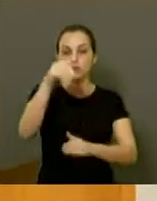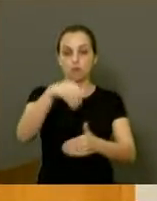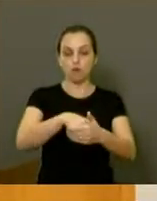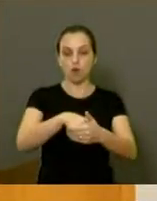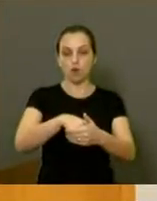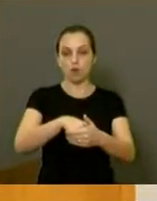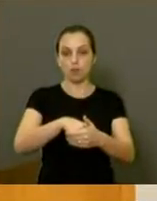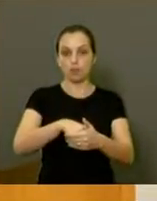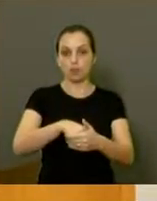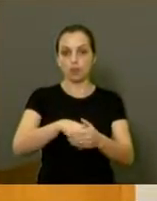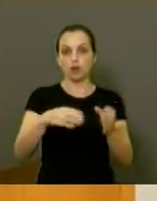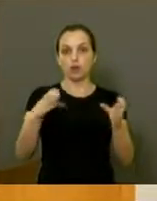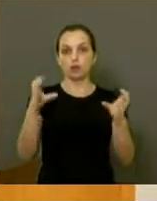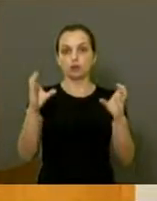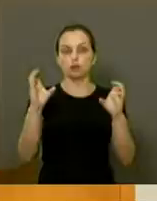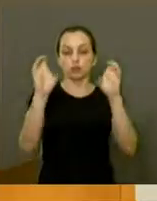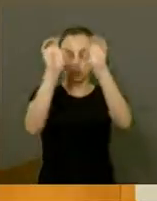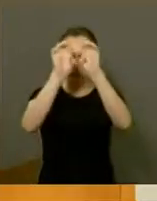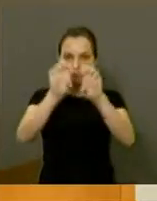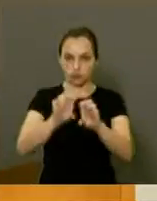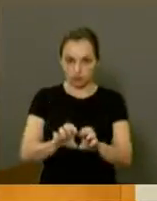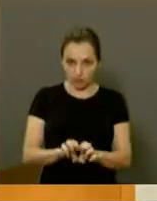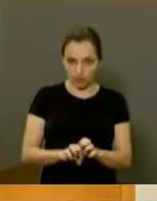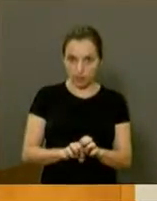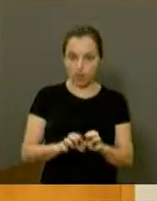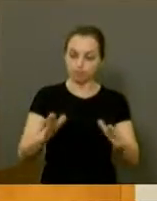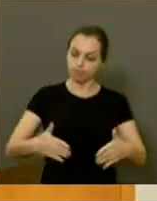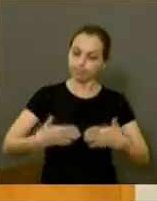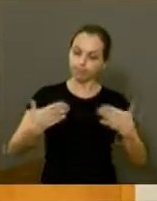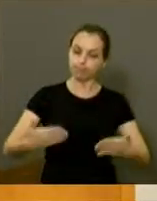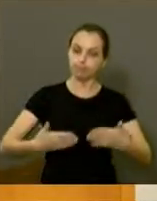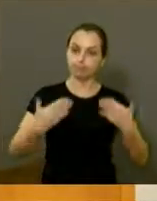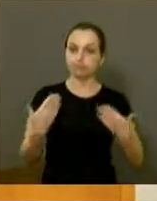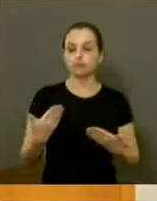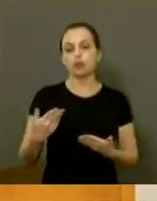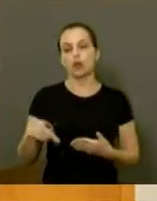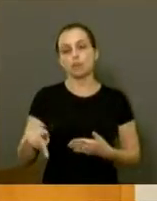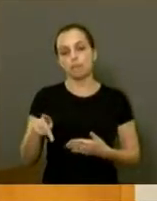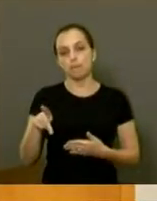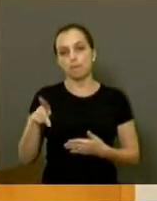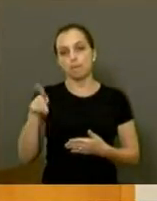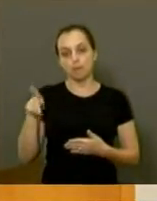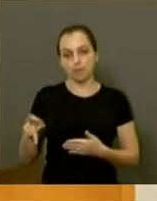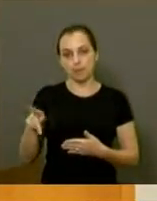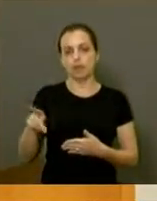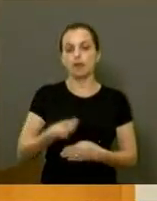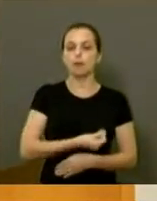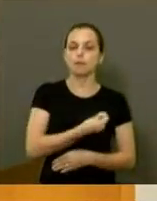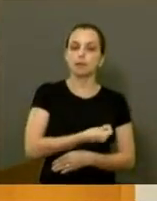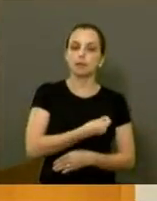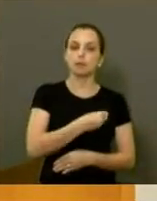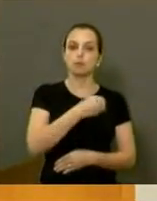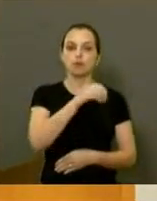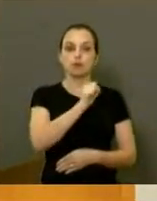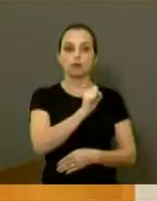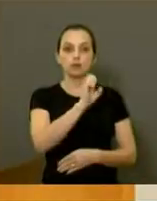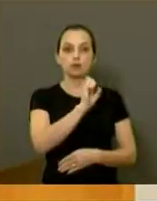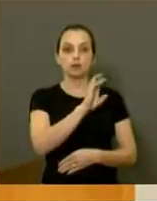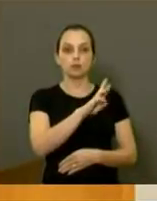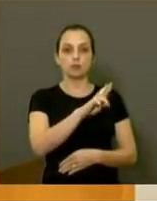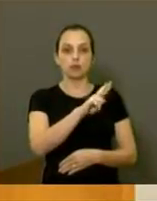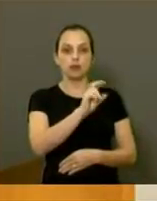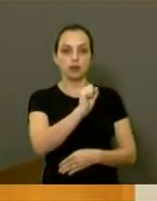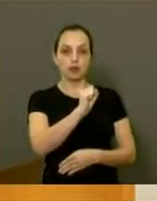e Cidadania. Então, é uma iniciativa do Partido Progressista, com a participação do SEBRAE e do